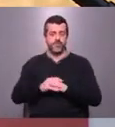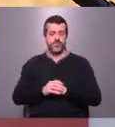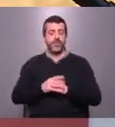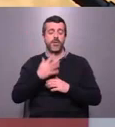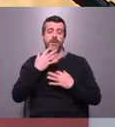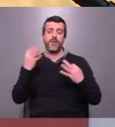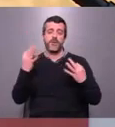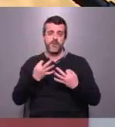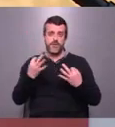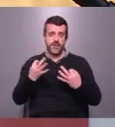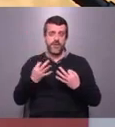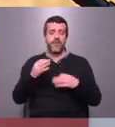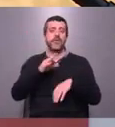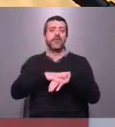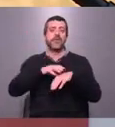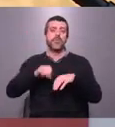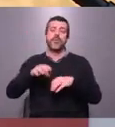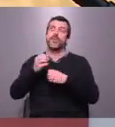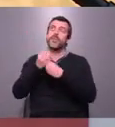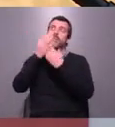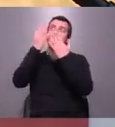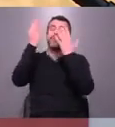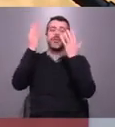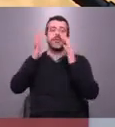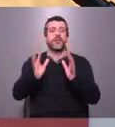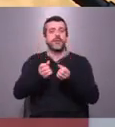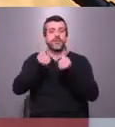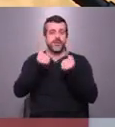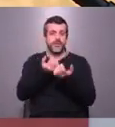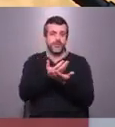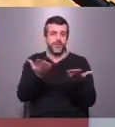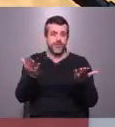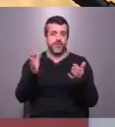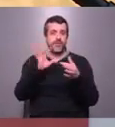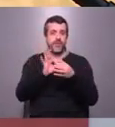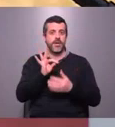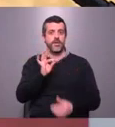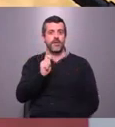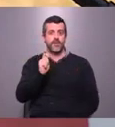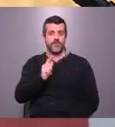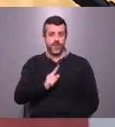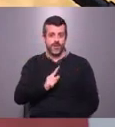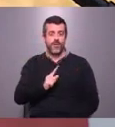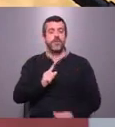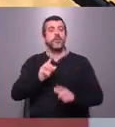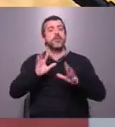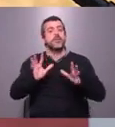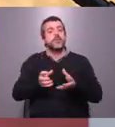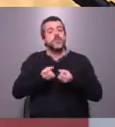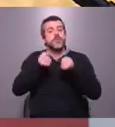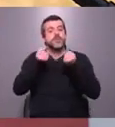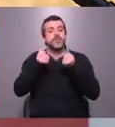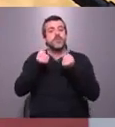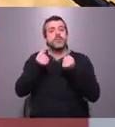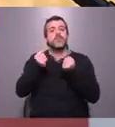De facto, é pela graça que foste salvos por meio da fé. A salvação não vem